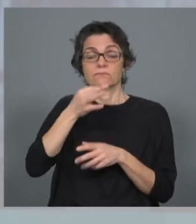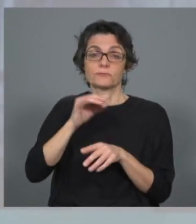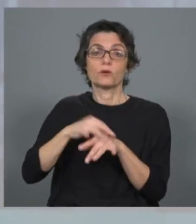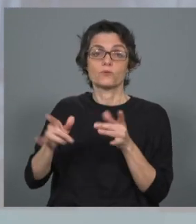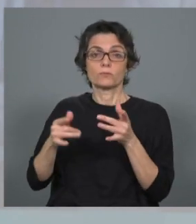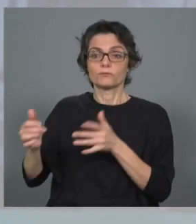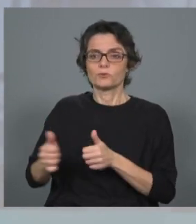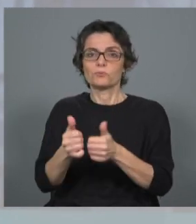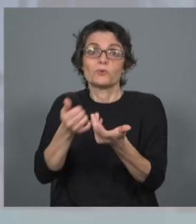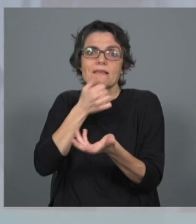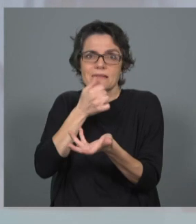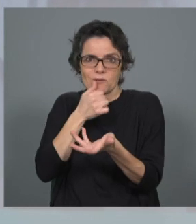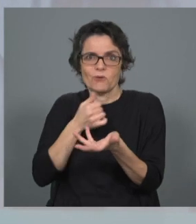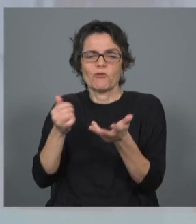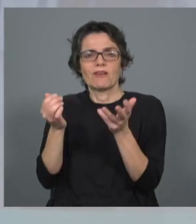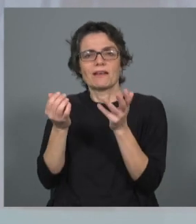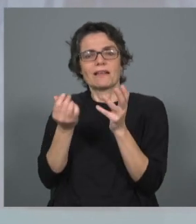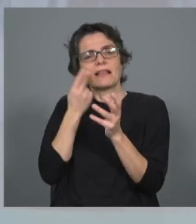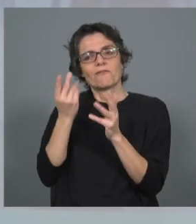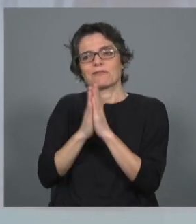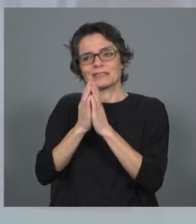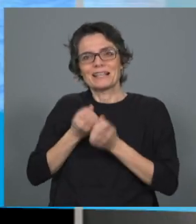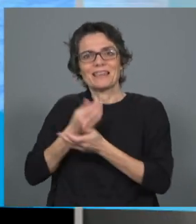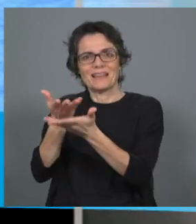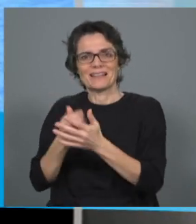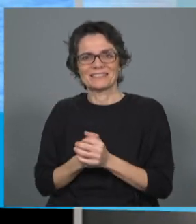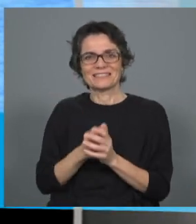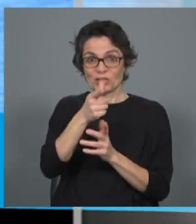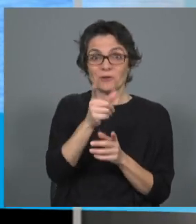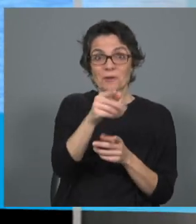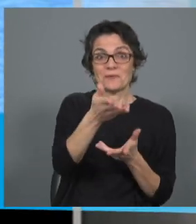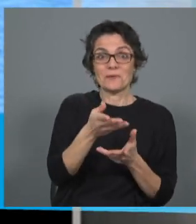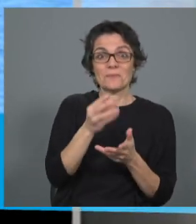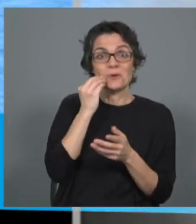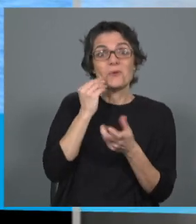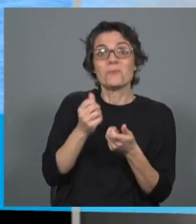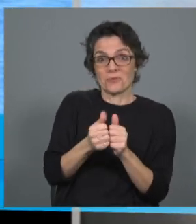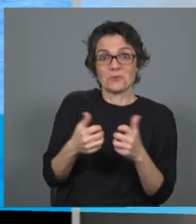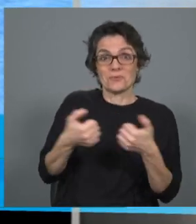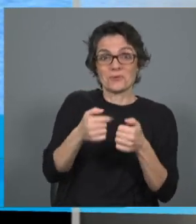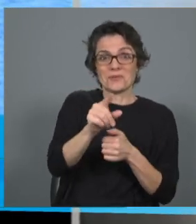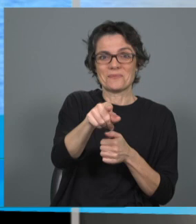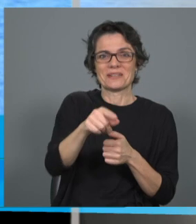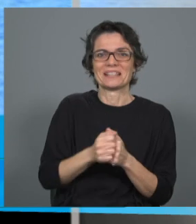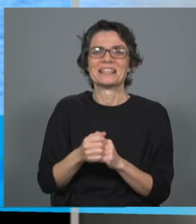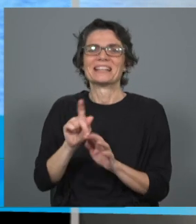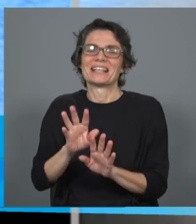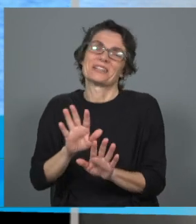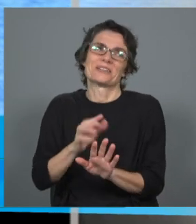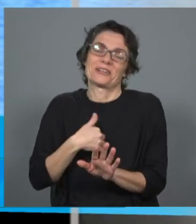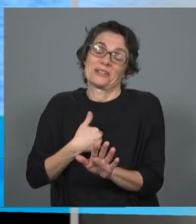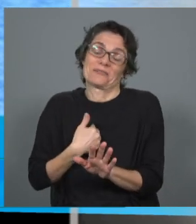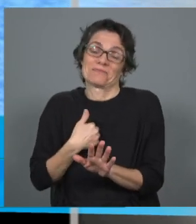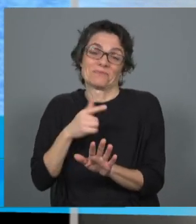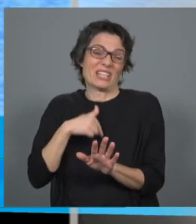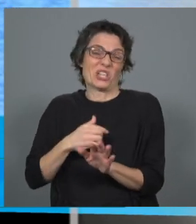terá outro percurso completamente diferente, não sei se também gosta de futsal. Enfim, não é uma questão de gostar ou não, mas olhando para mim percebe-se que pelo menos